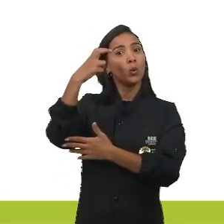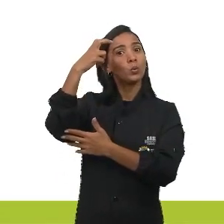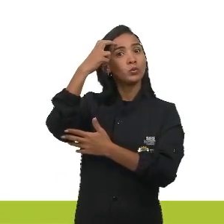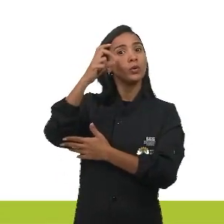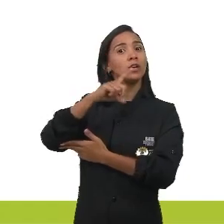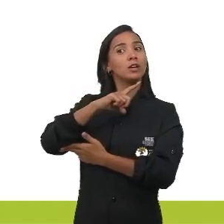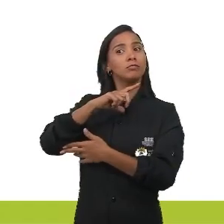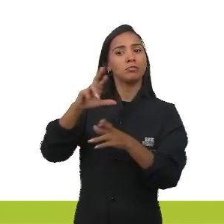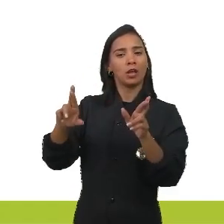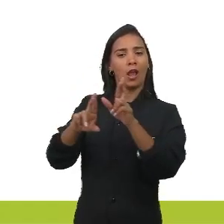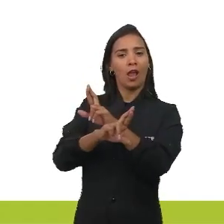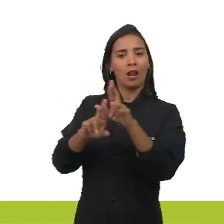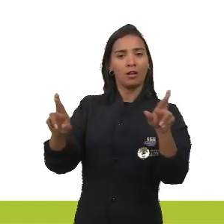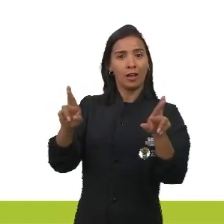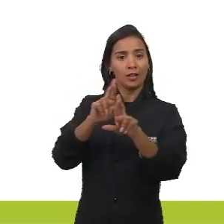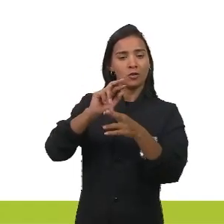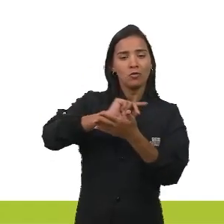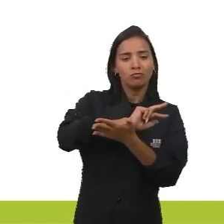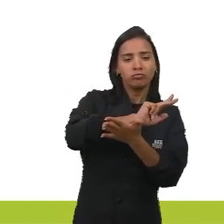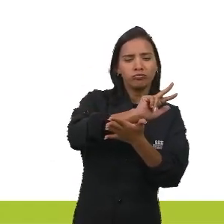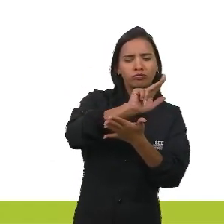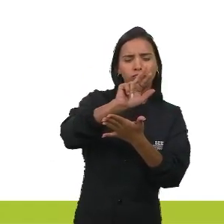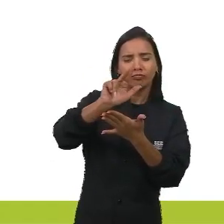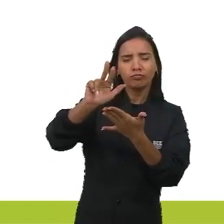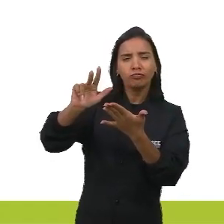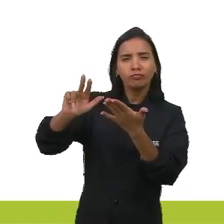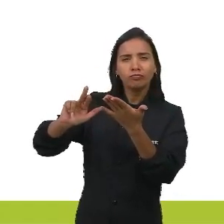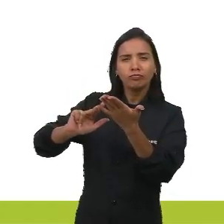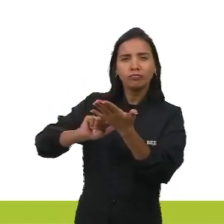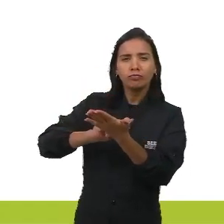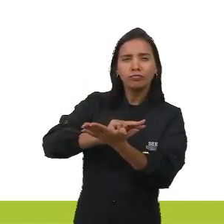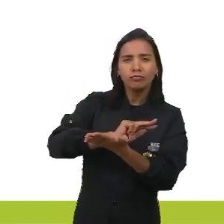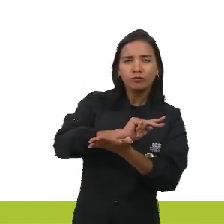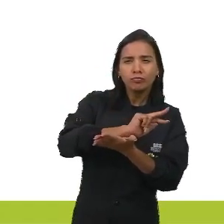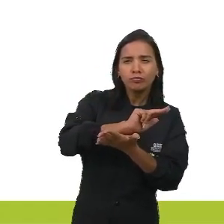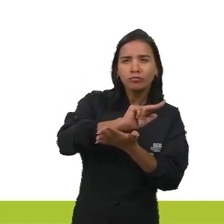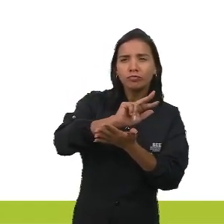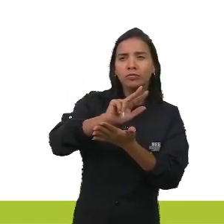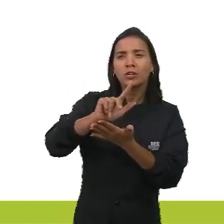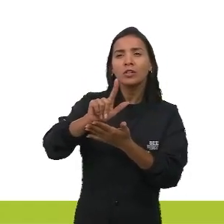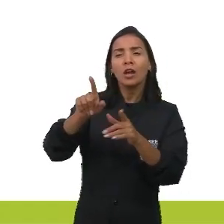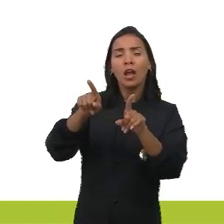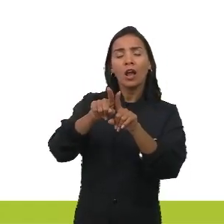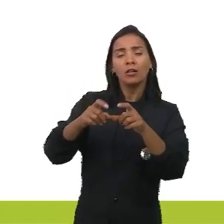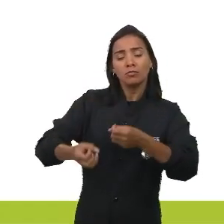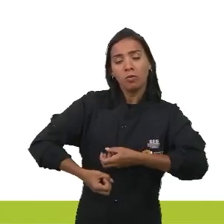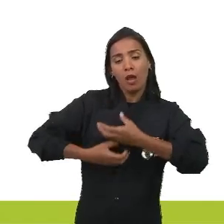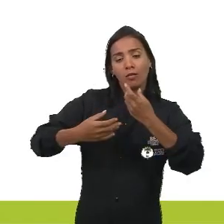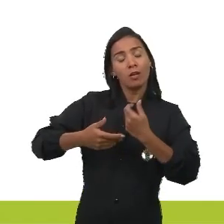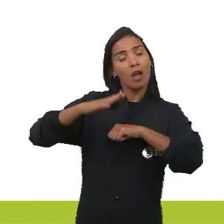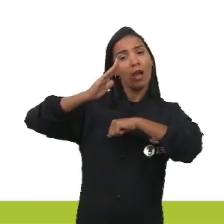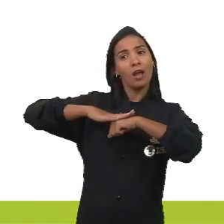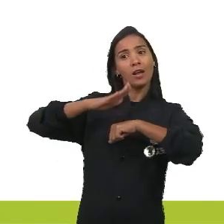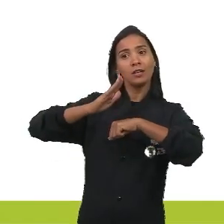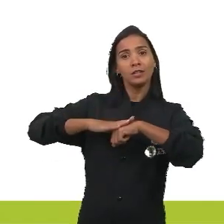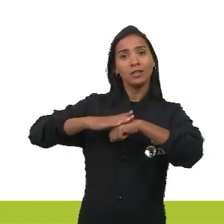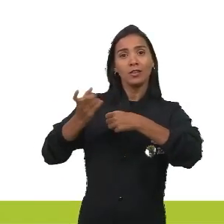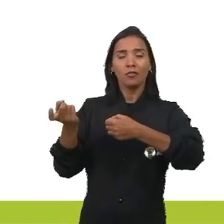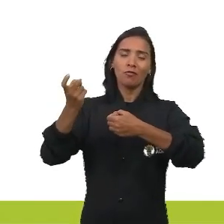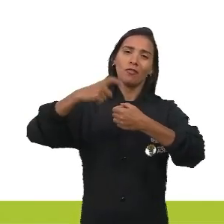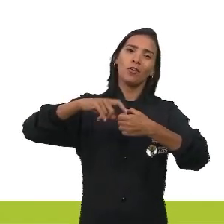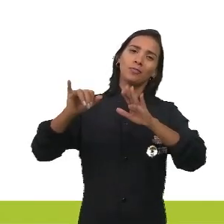correlação com a diversidade essa Diversidade com a expressão do ser e esse ser volta aqui pra